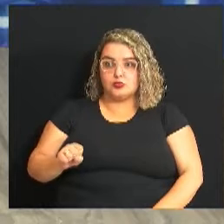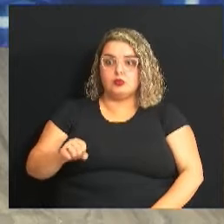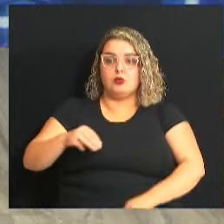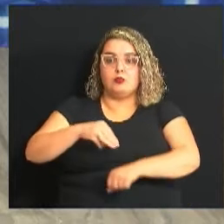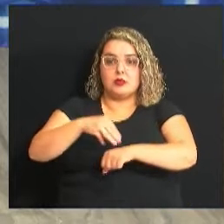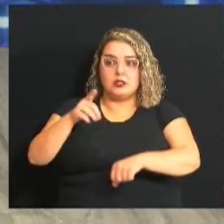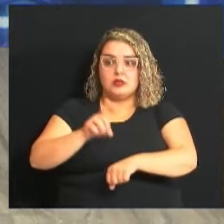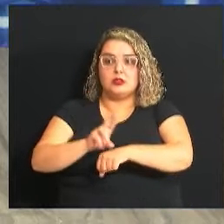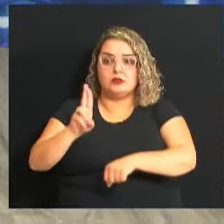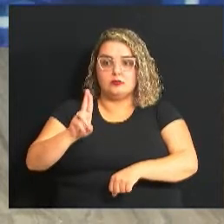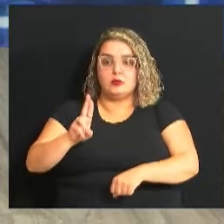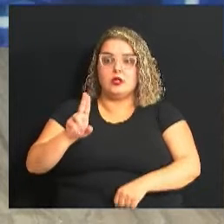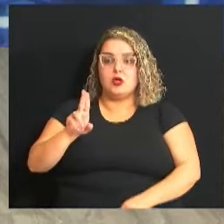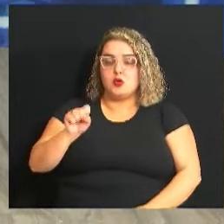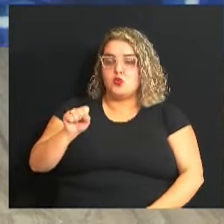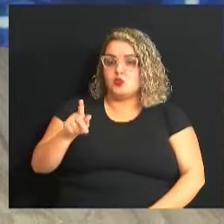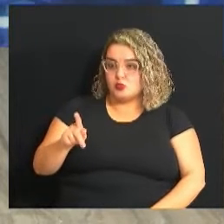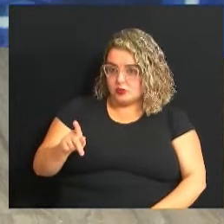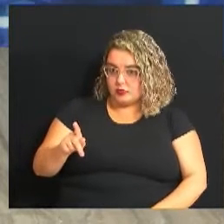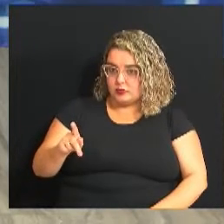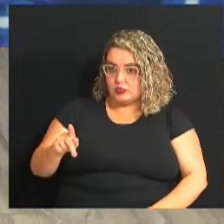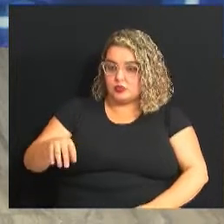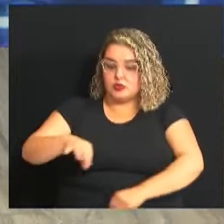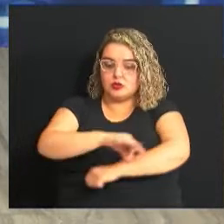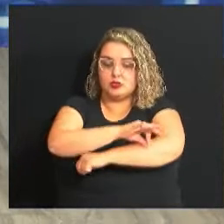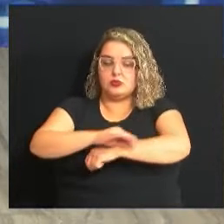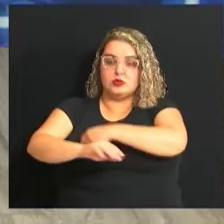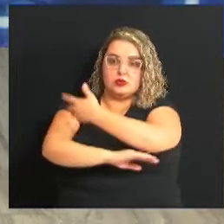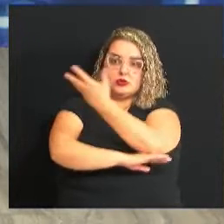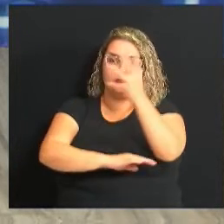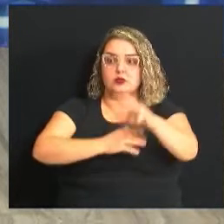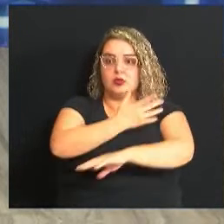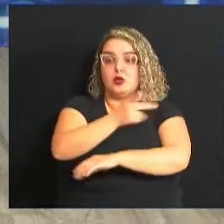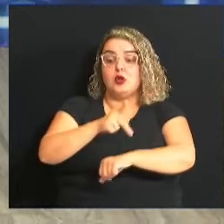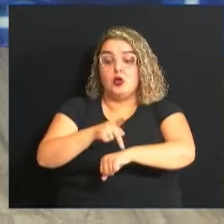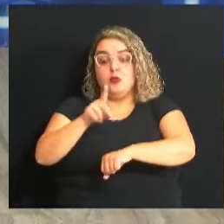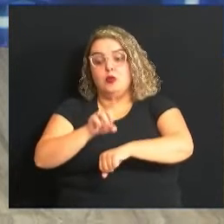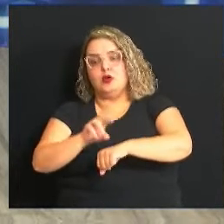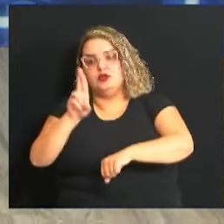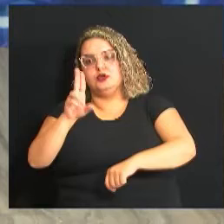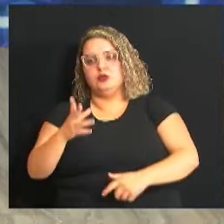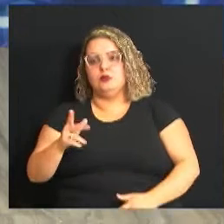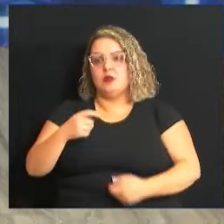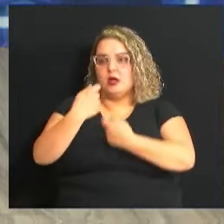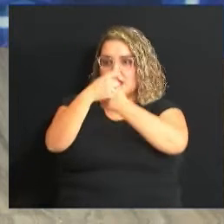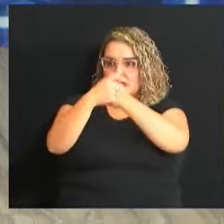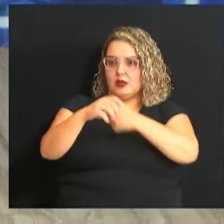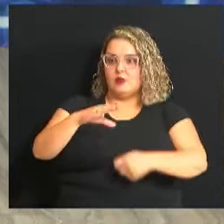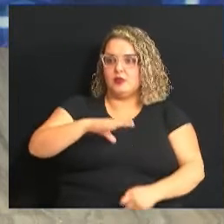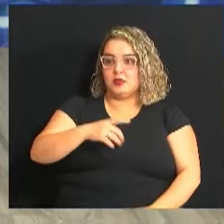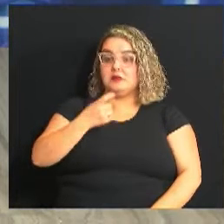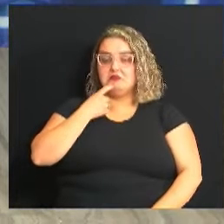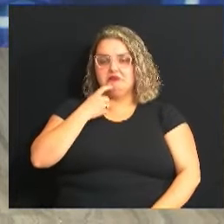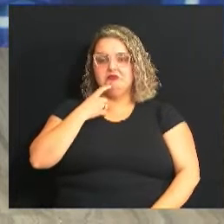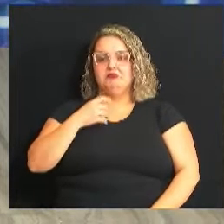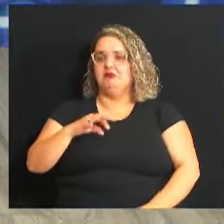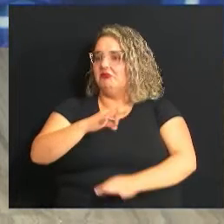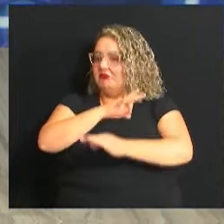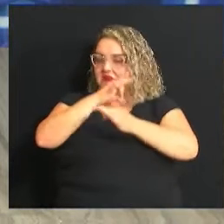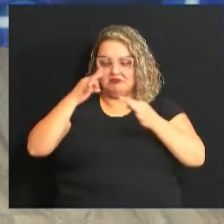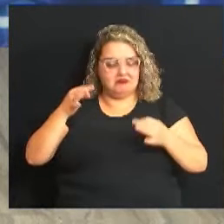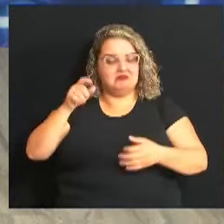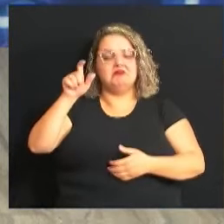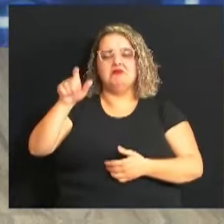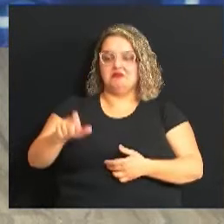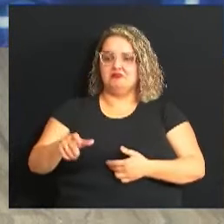estruturas ambientais urbanas e pós-doutorado em gestão urbana pela PUC Campinas. Uma excelente pessoa para falar com a gente